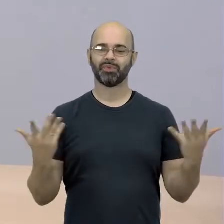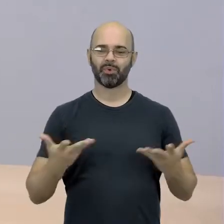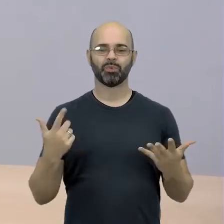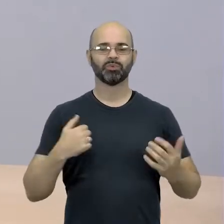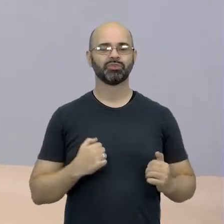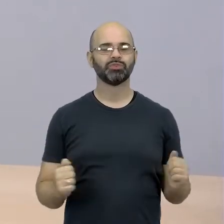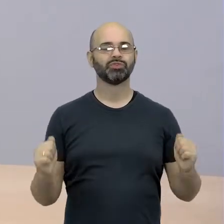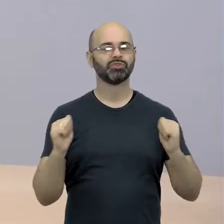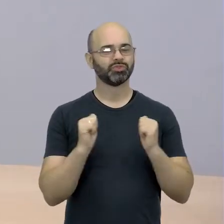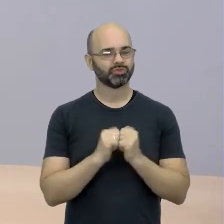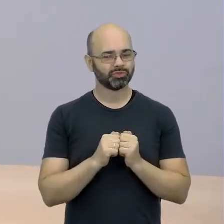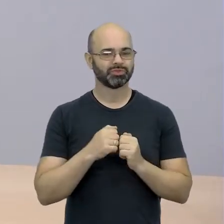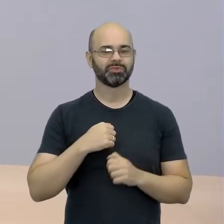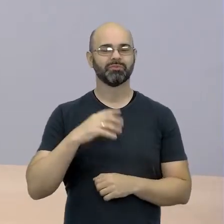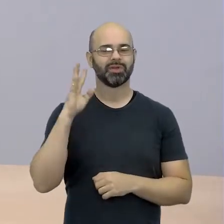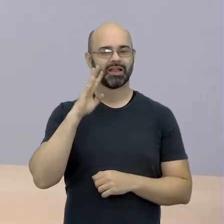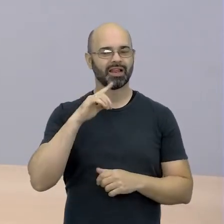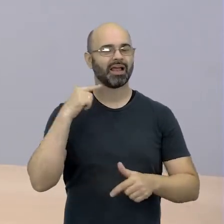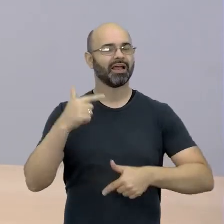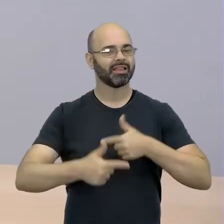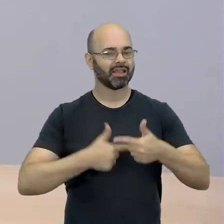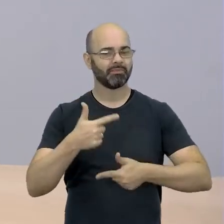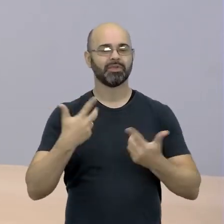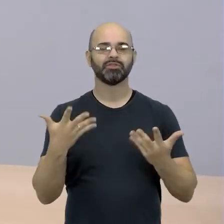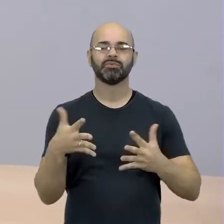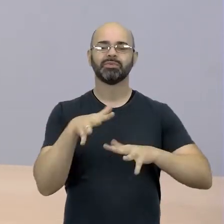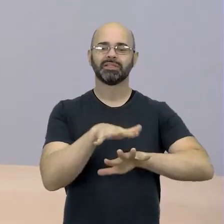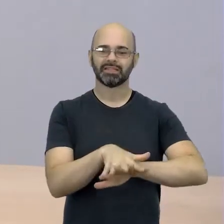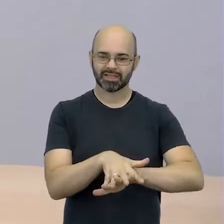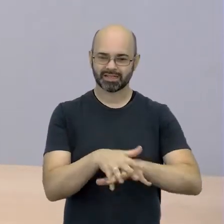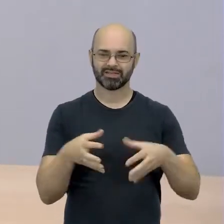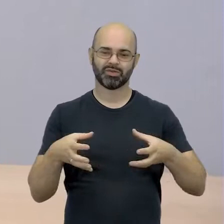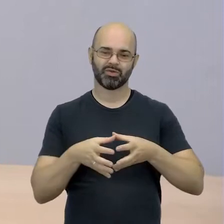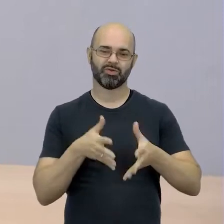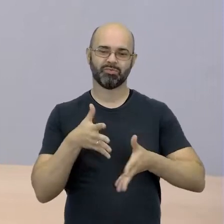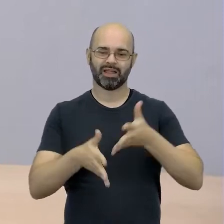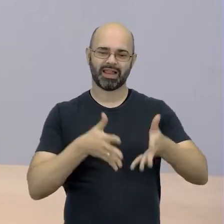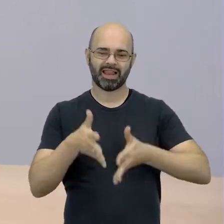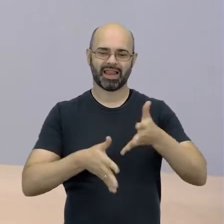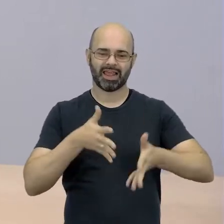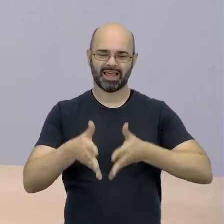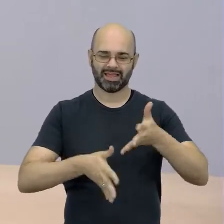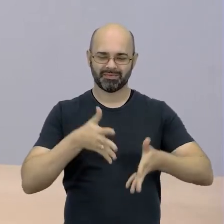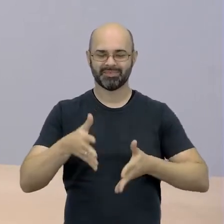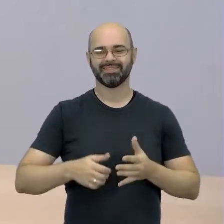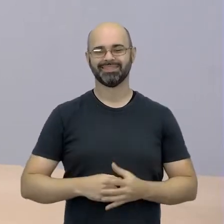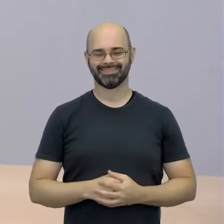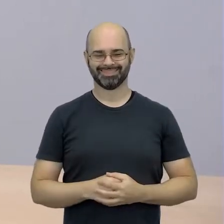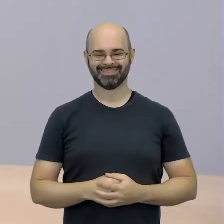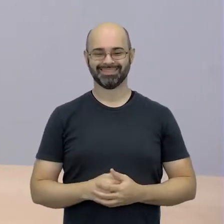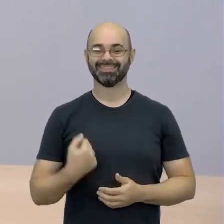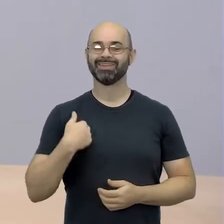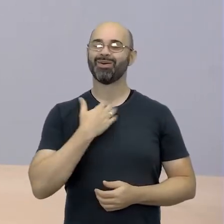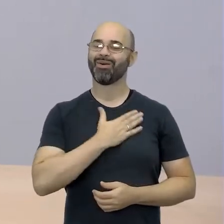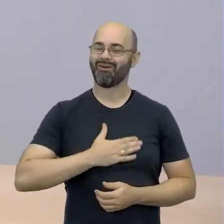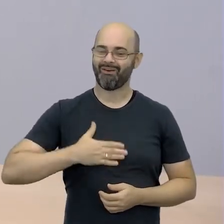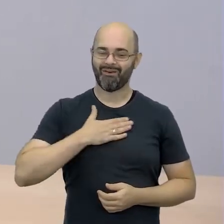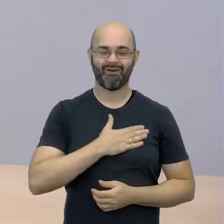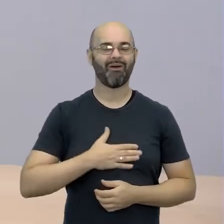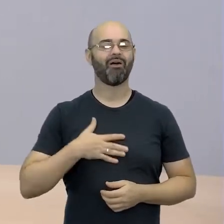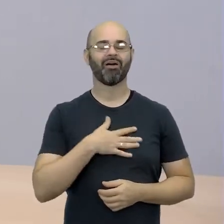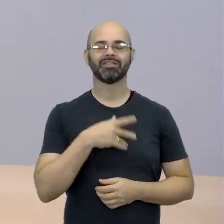comigo, muito legal o trabalho de inclusão da galera de Libras, que, como sempre, eu gosto de